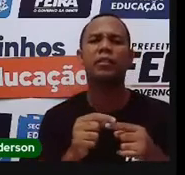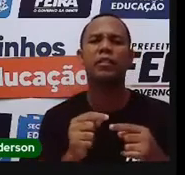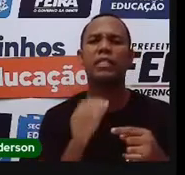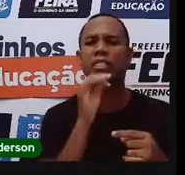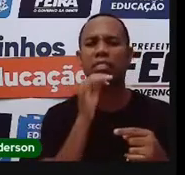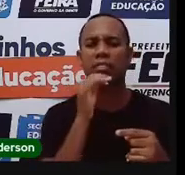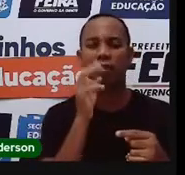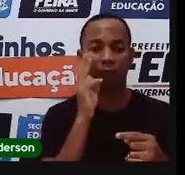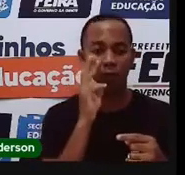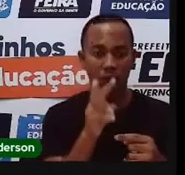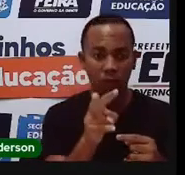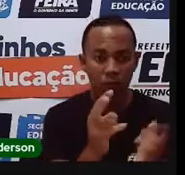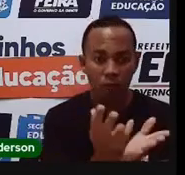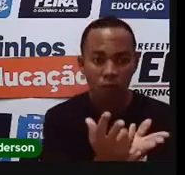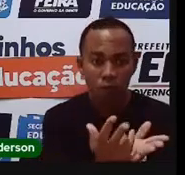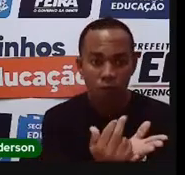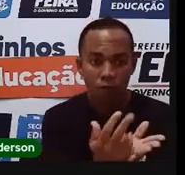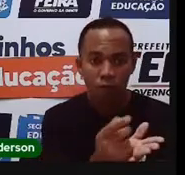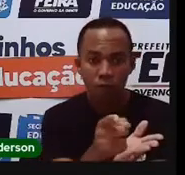básico, é só a gente olhar aí para a foto.